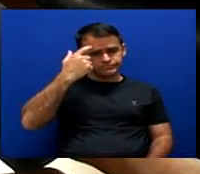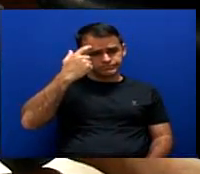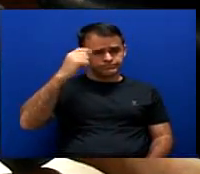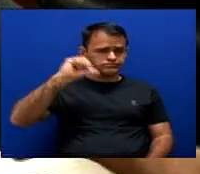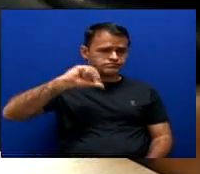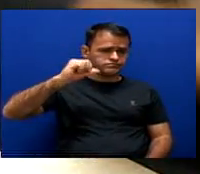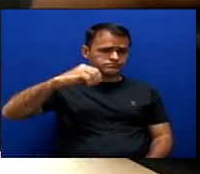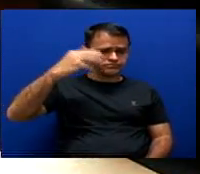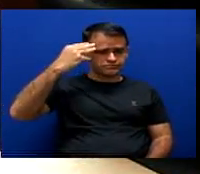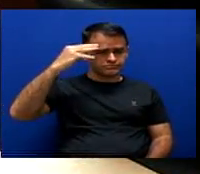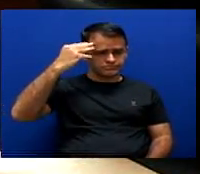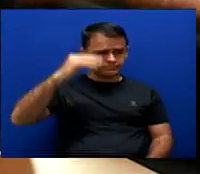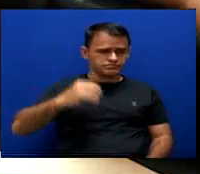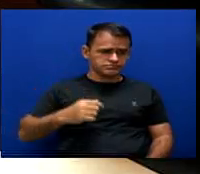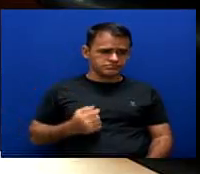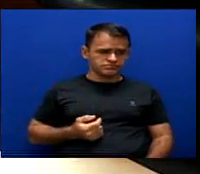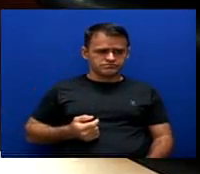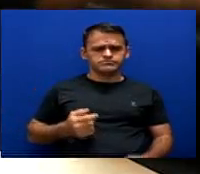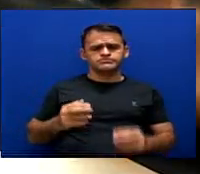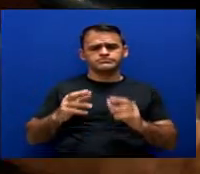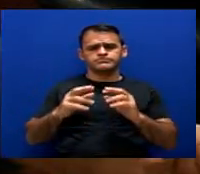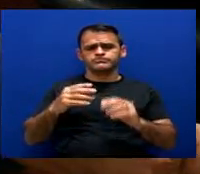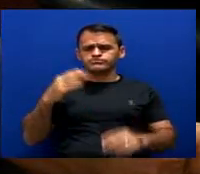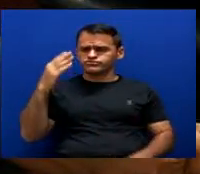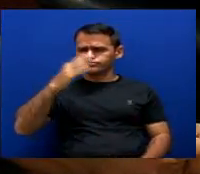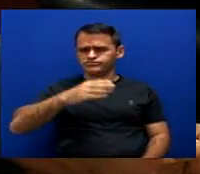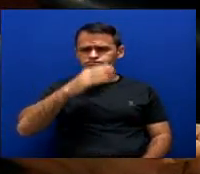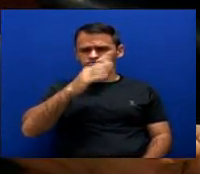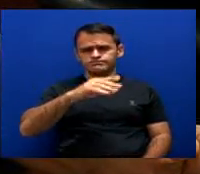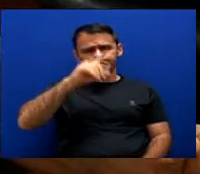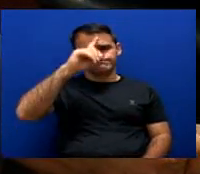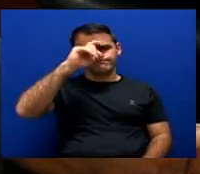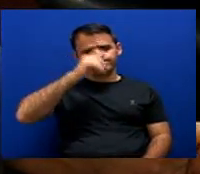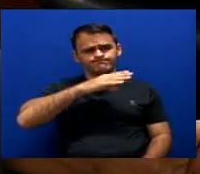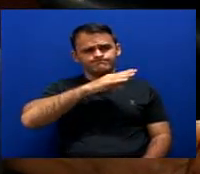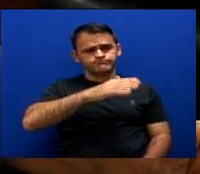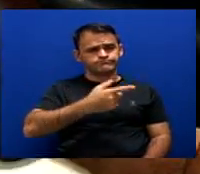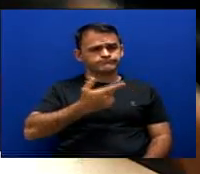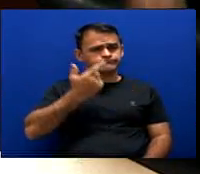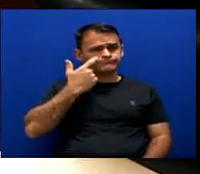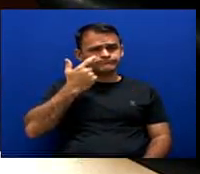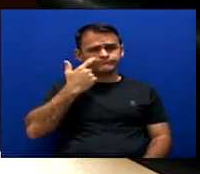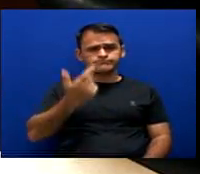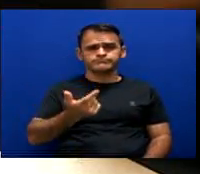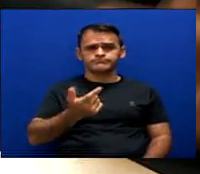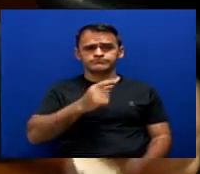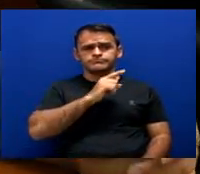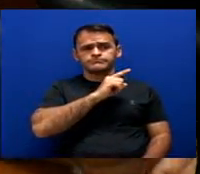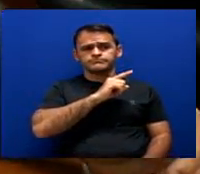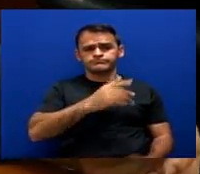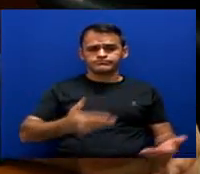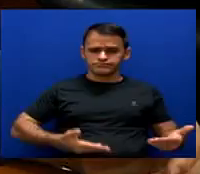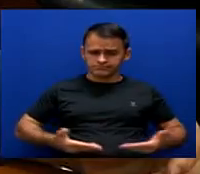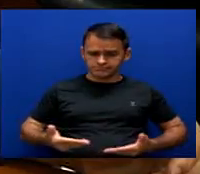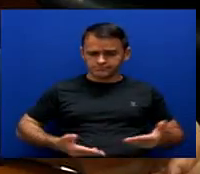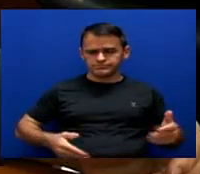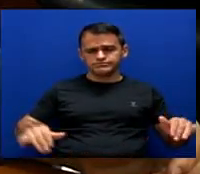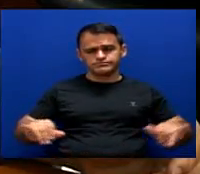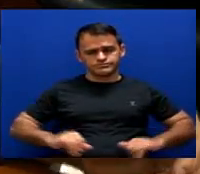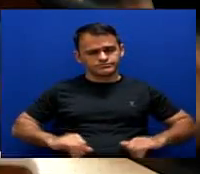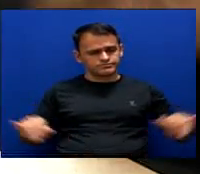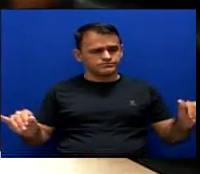a gente participou em várias vezes no hospital a gente viu realmente há o sofrimento daqueles funcionários